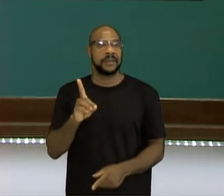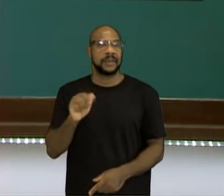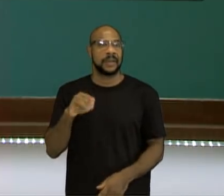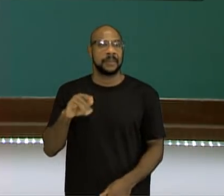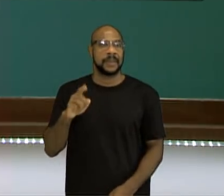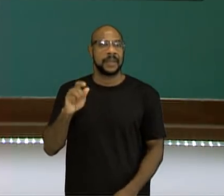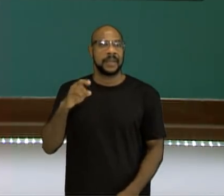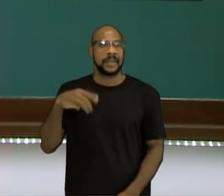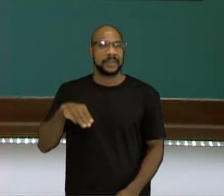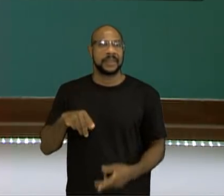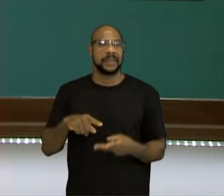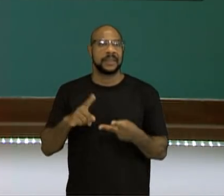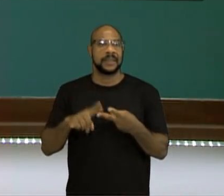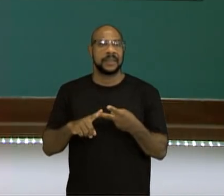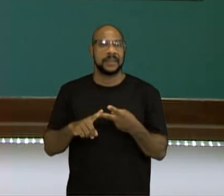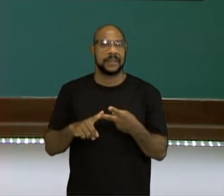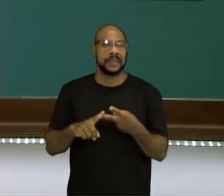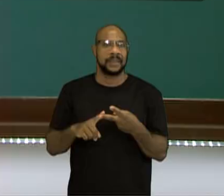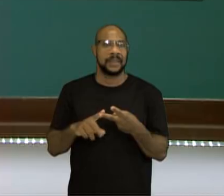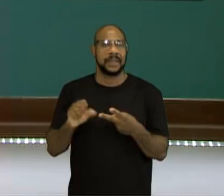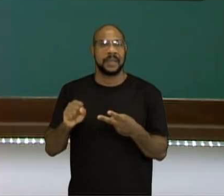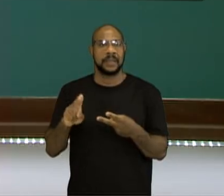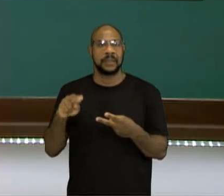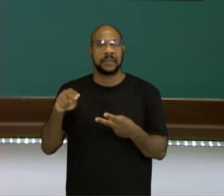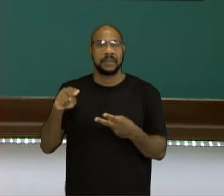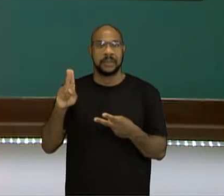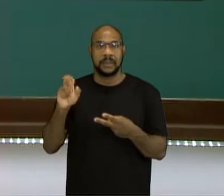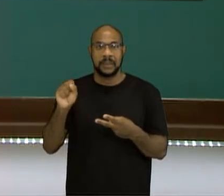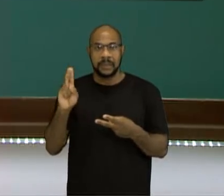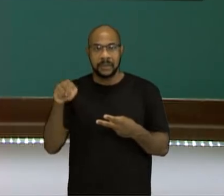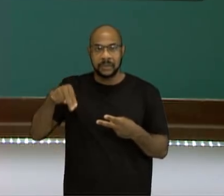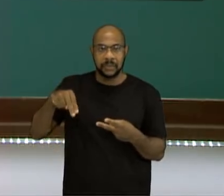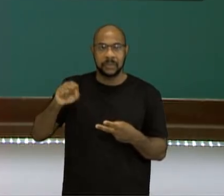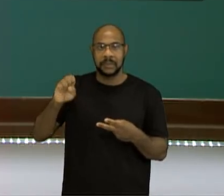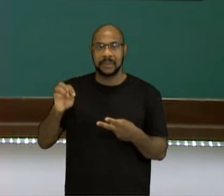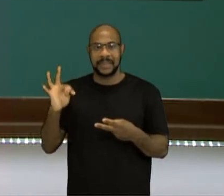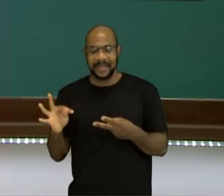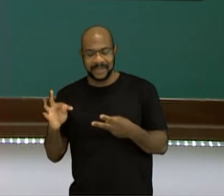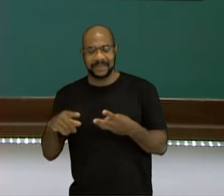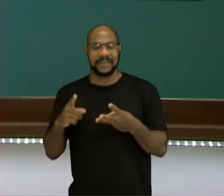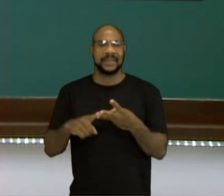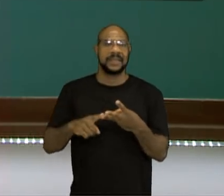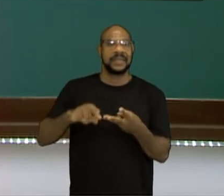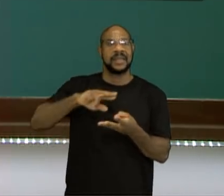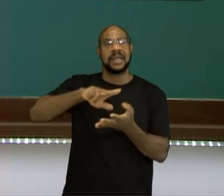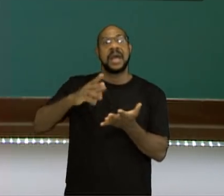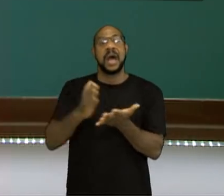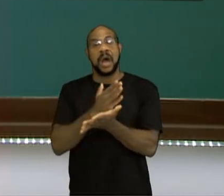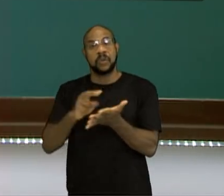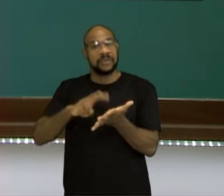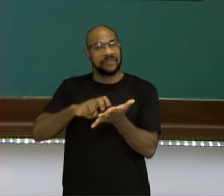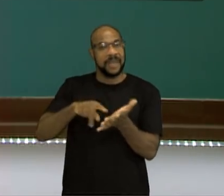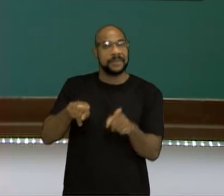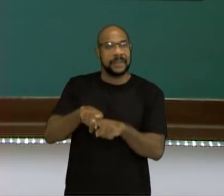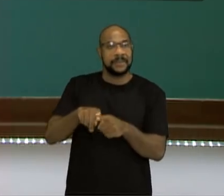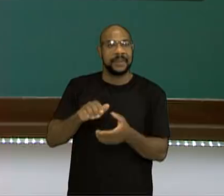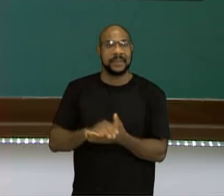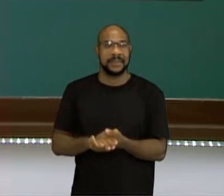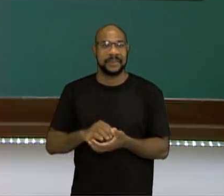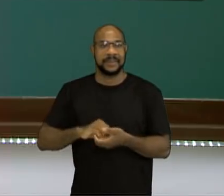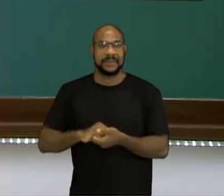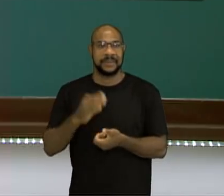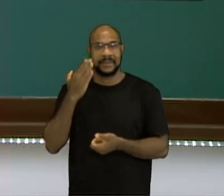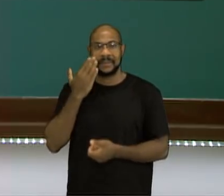ver, sunrise, sunset, que já vimos também, alguns verbos que já conhecemos, drink,